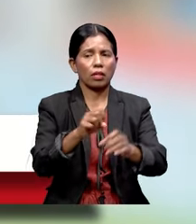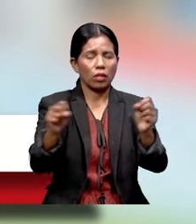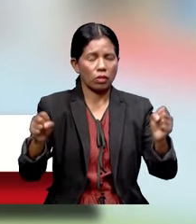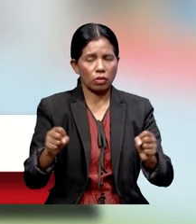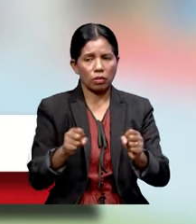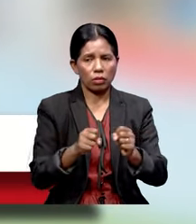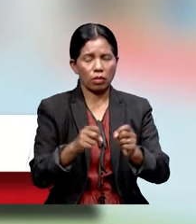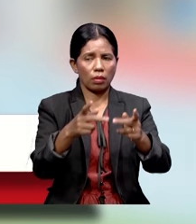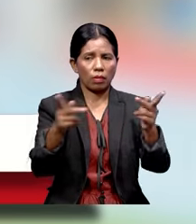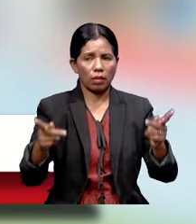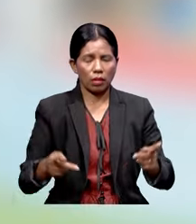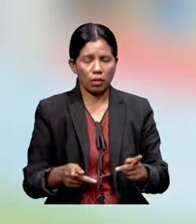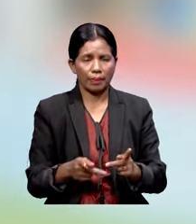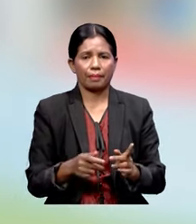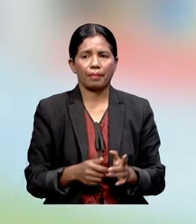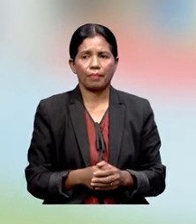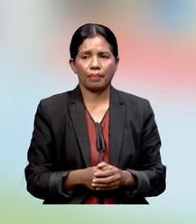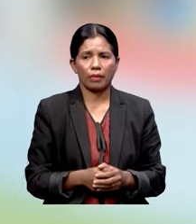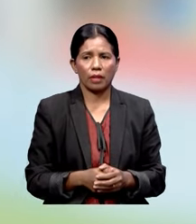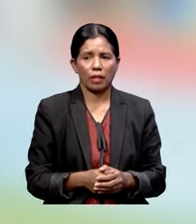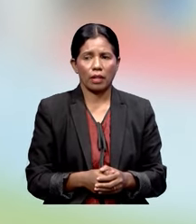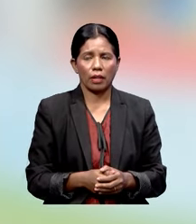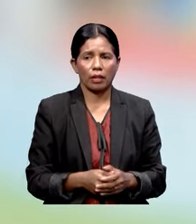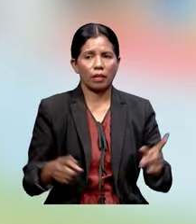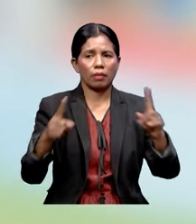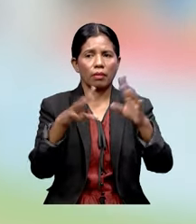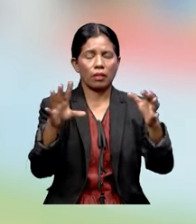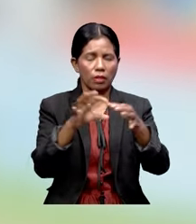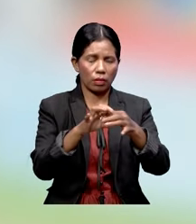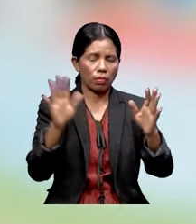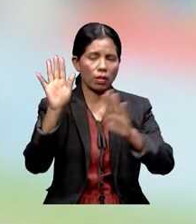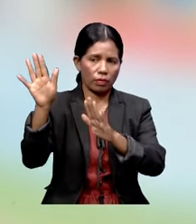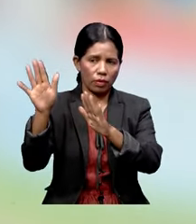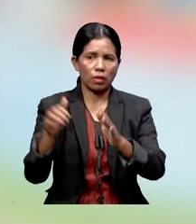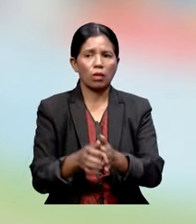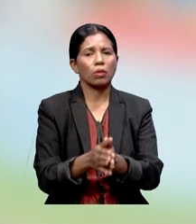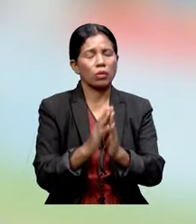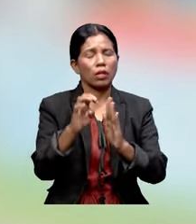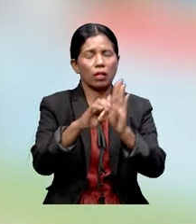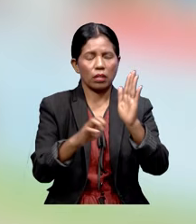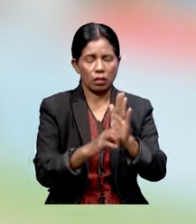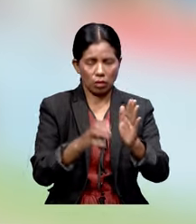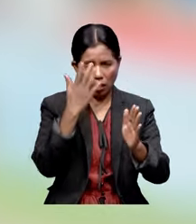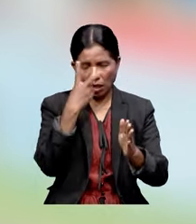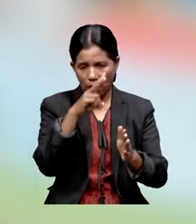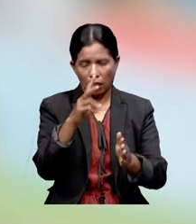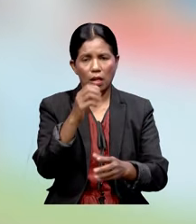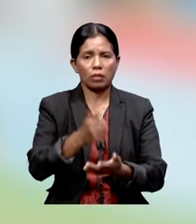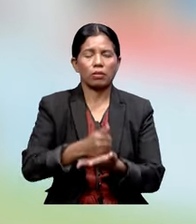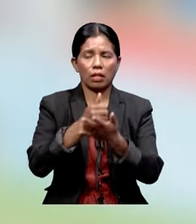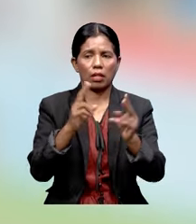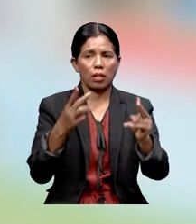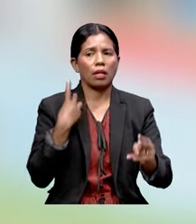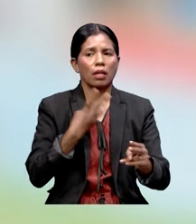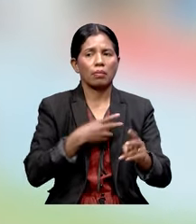mak iha posto o Atulari nian iha area ba liga saun ba foha. Lemak kusu estado bela tamos preocupação ba dina tune ami